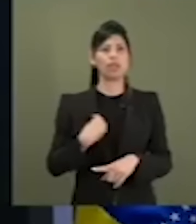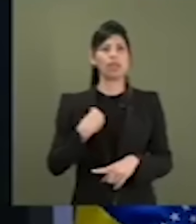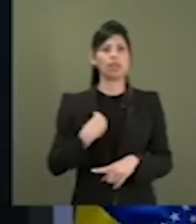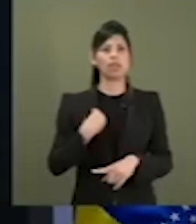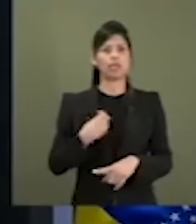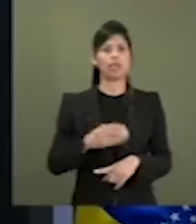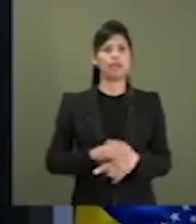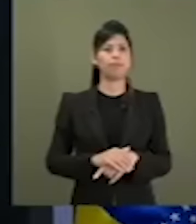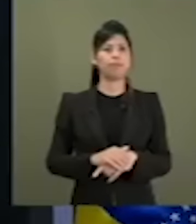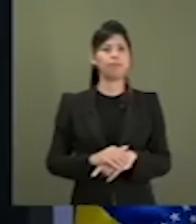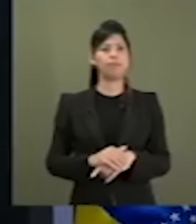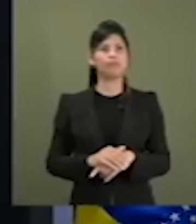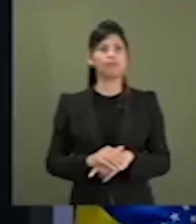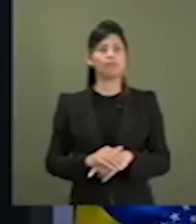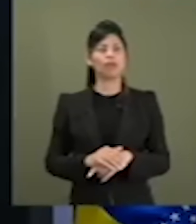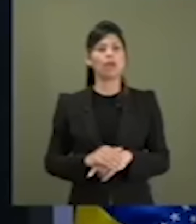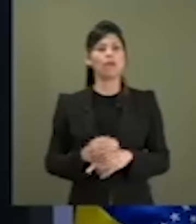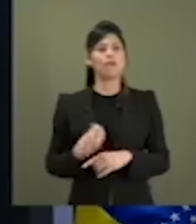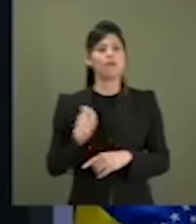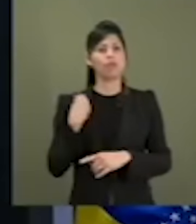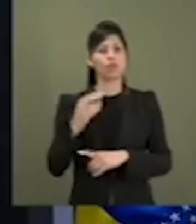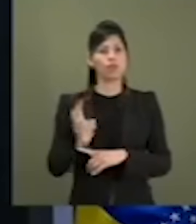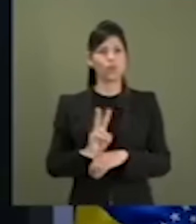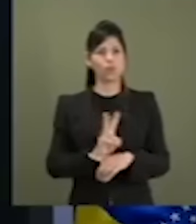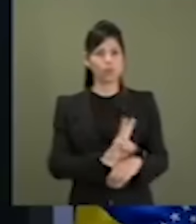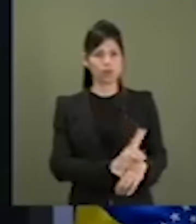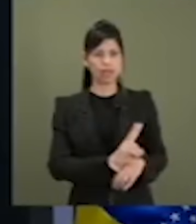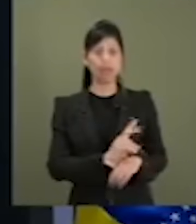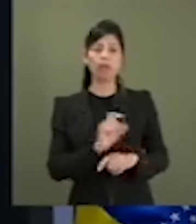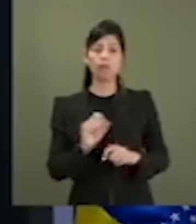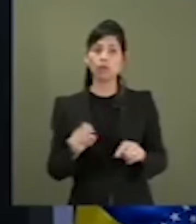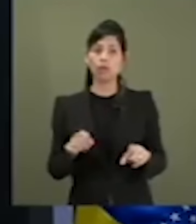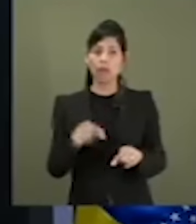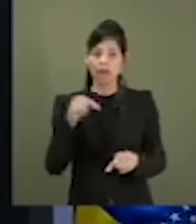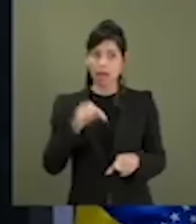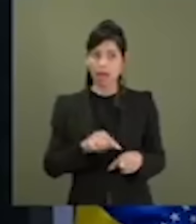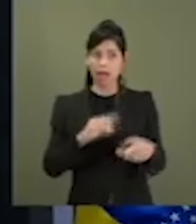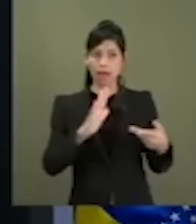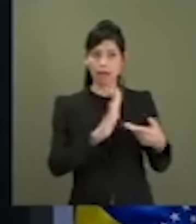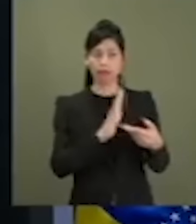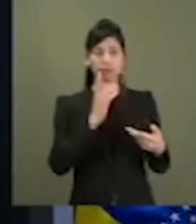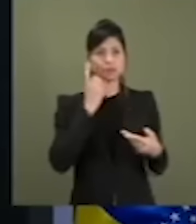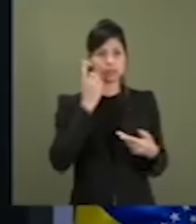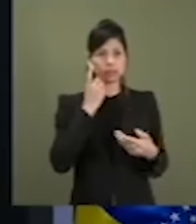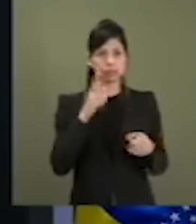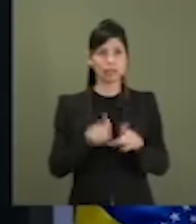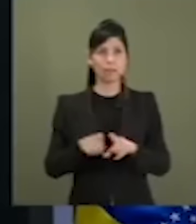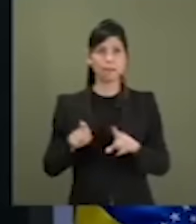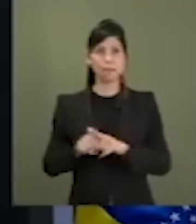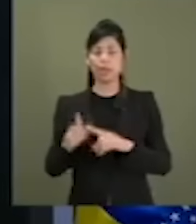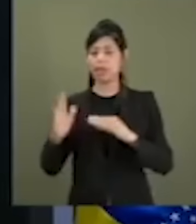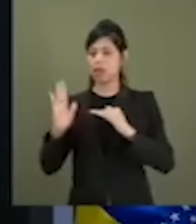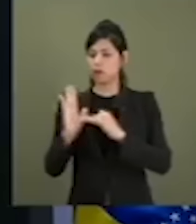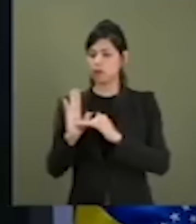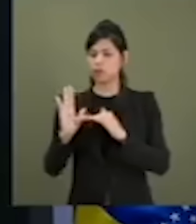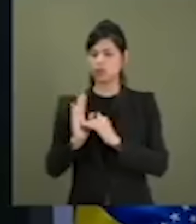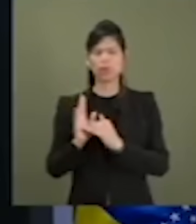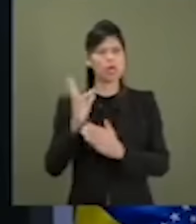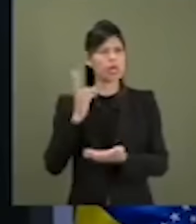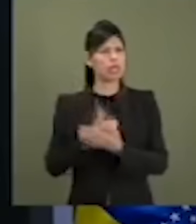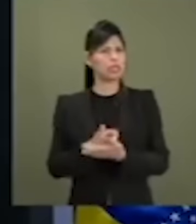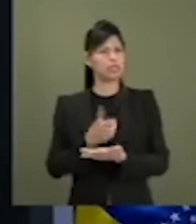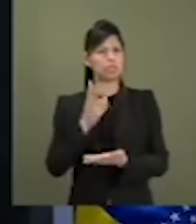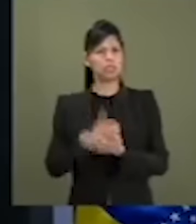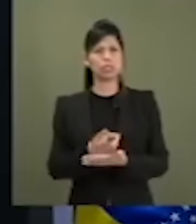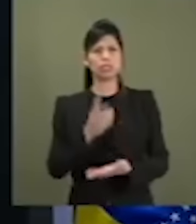Essa é uma casa, o Senado Federal e a Câmara dos Deputados, que nunca se negou a discutir esse assunto. E sempre